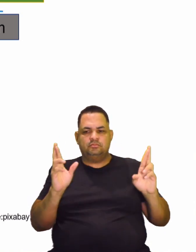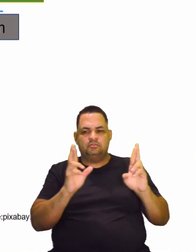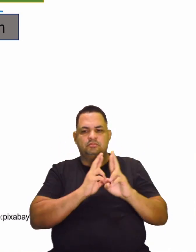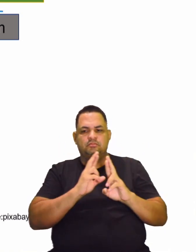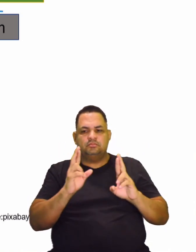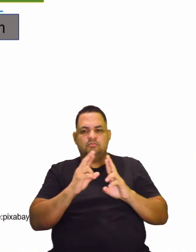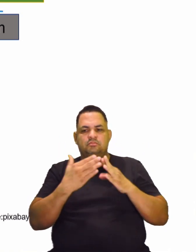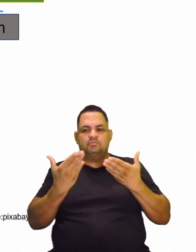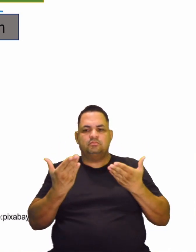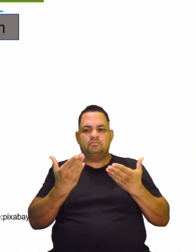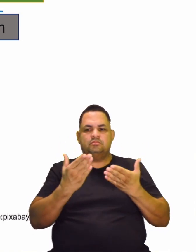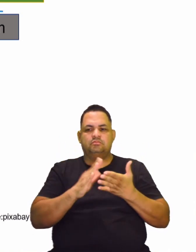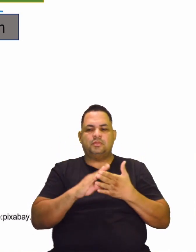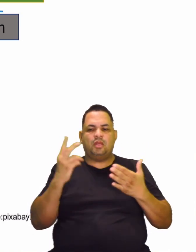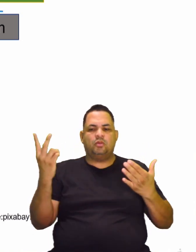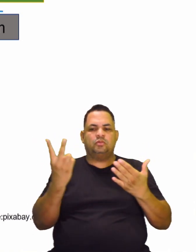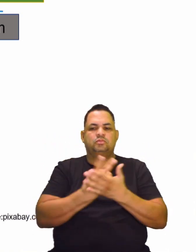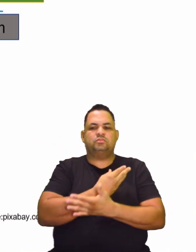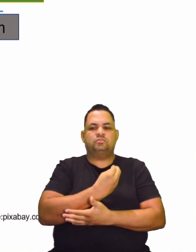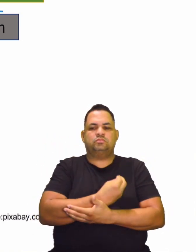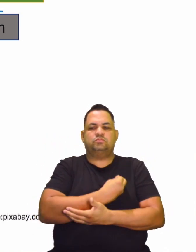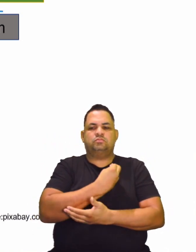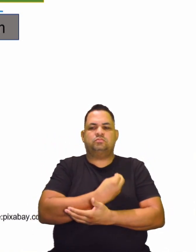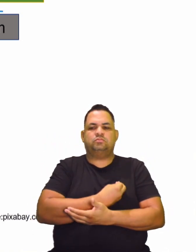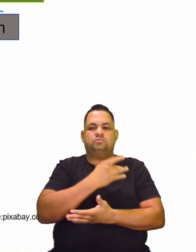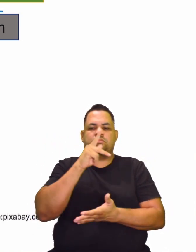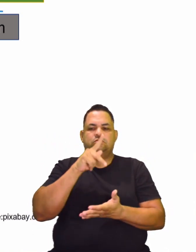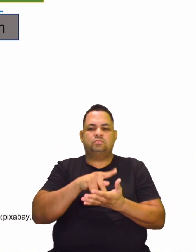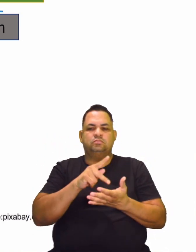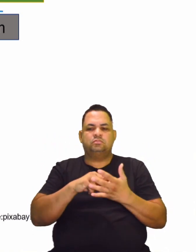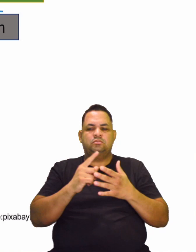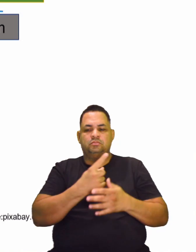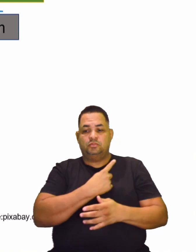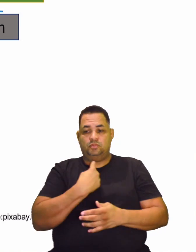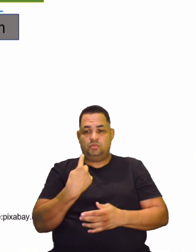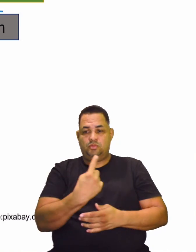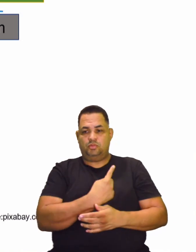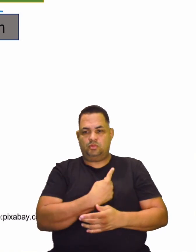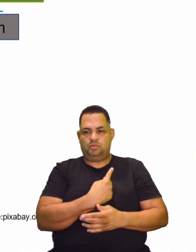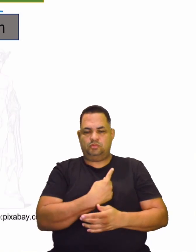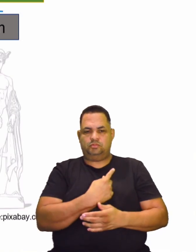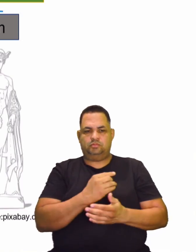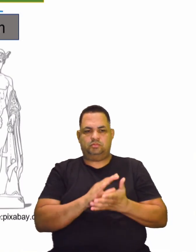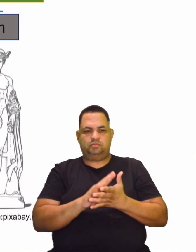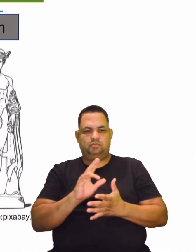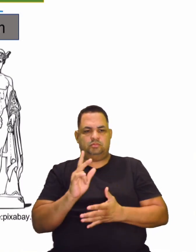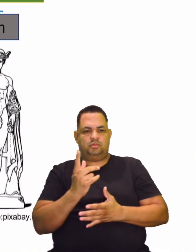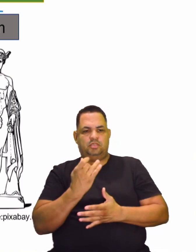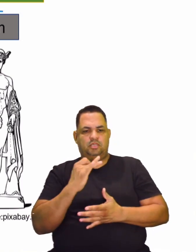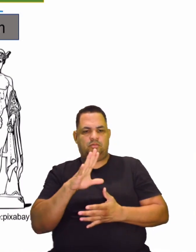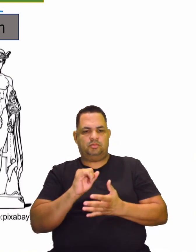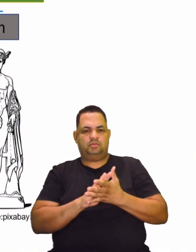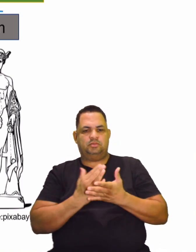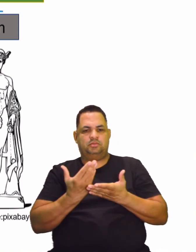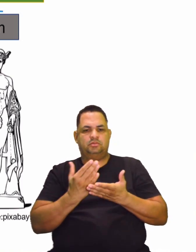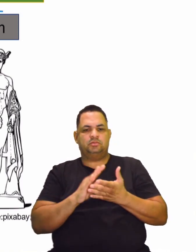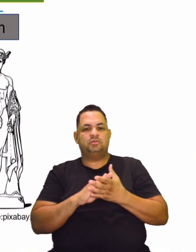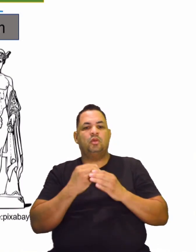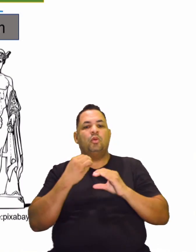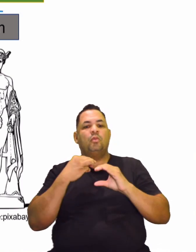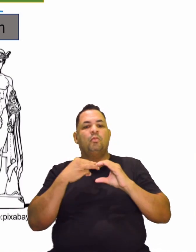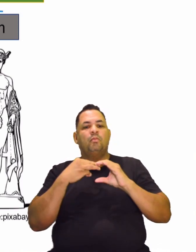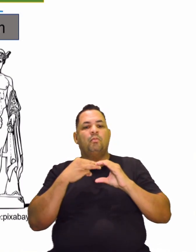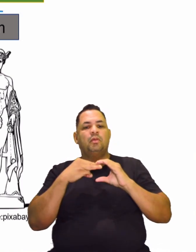alguma situação da vida real mesmo, né, dos humanos. Hermes, o mensageiro,